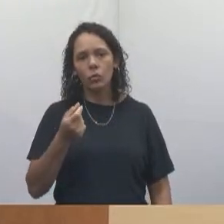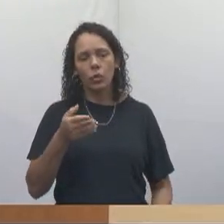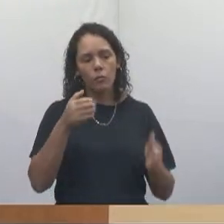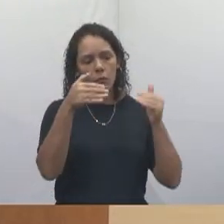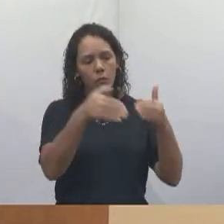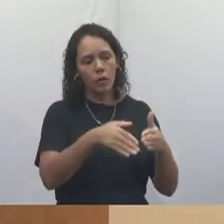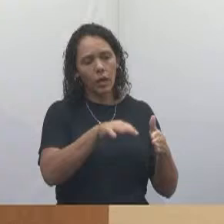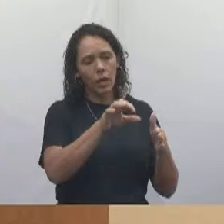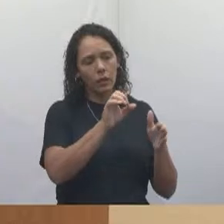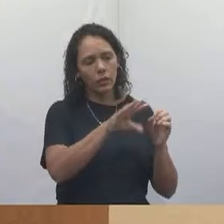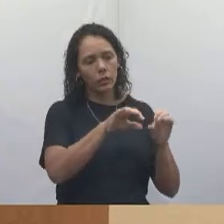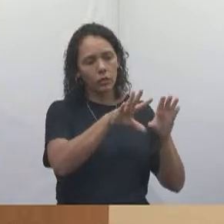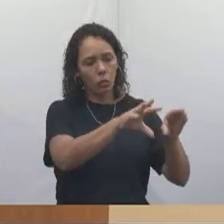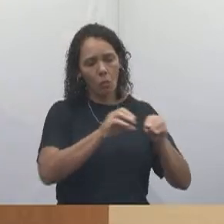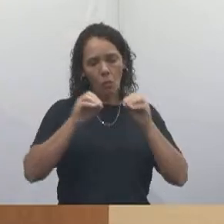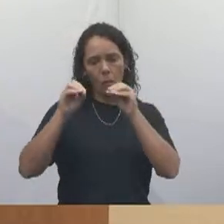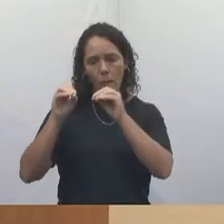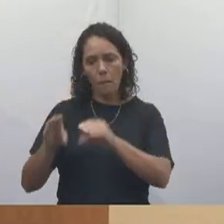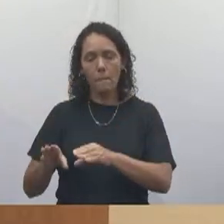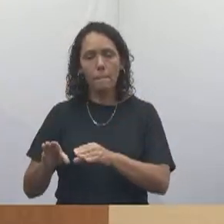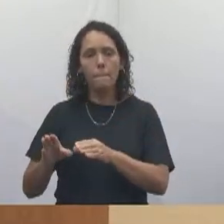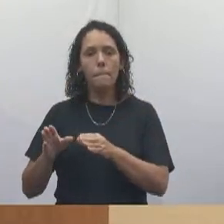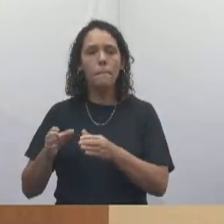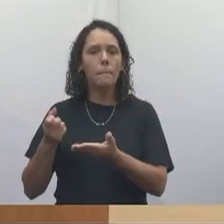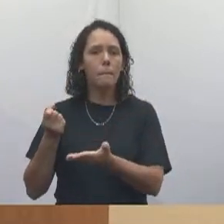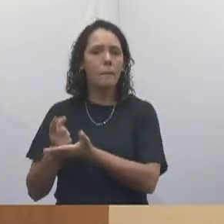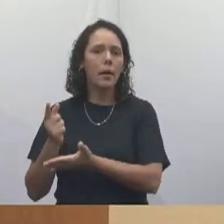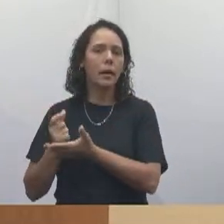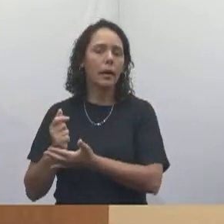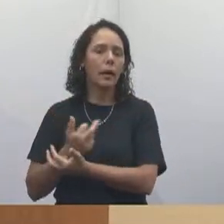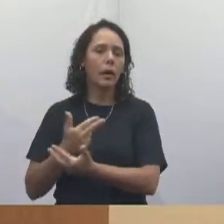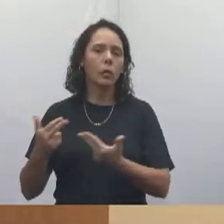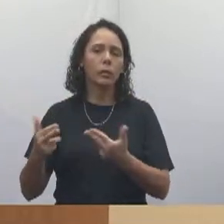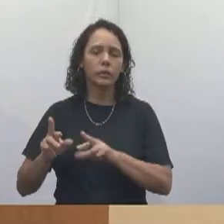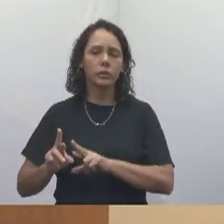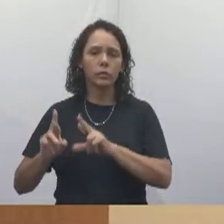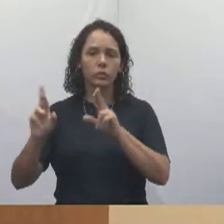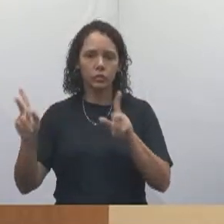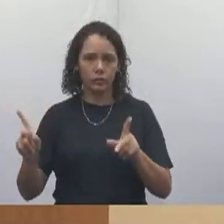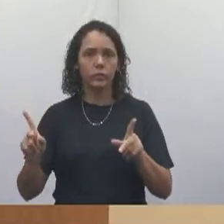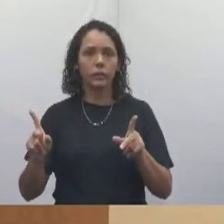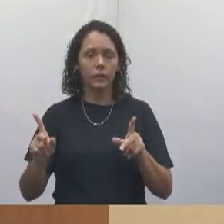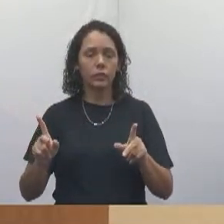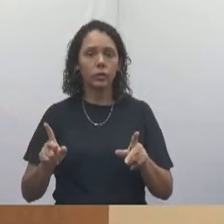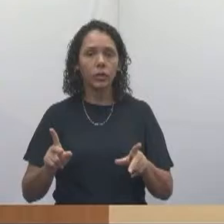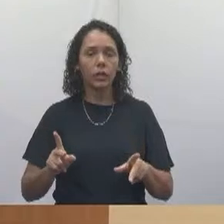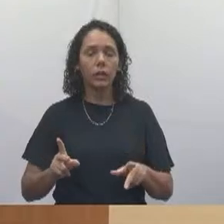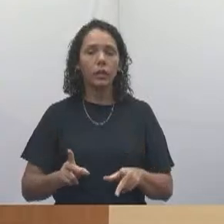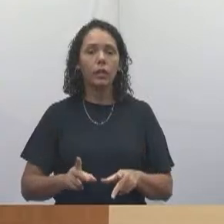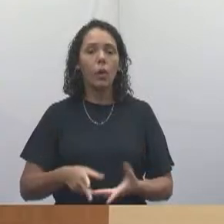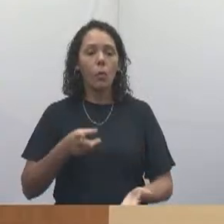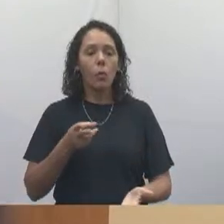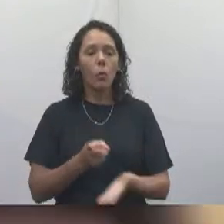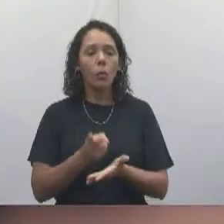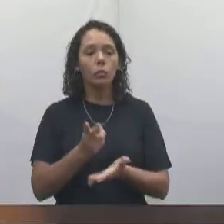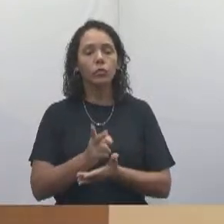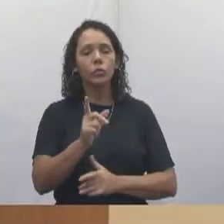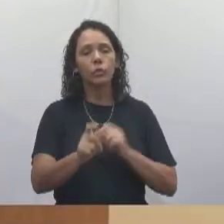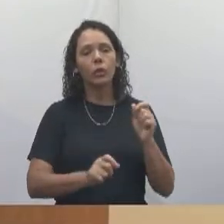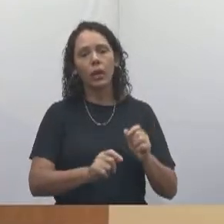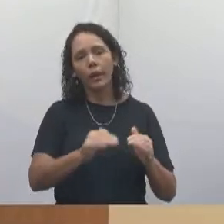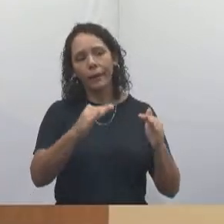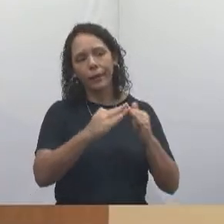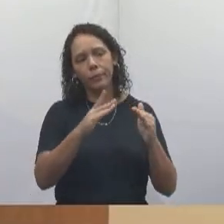limpeza pública, sem precisar tirar direito das pessoas a construir